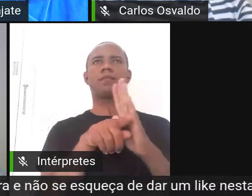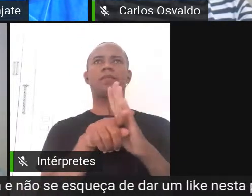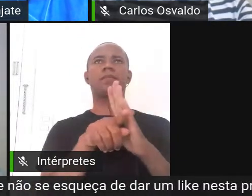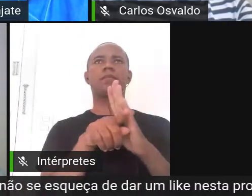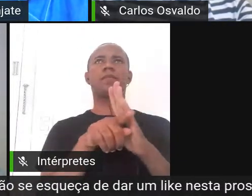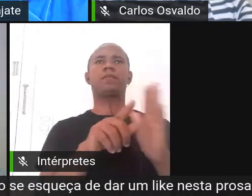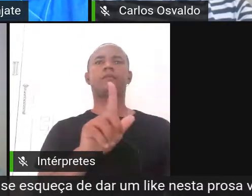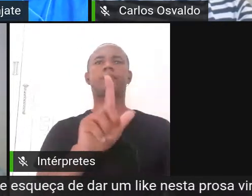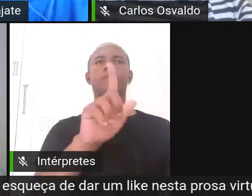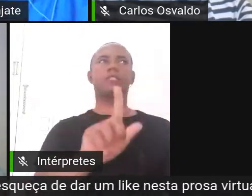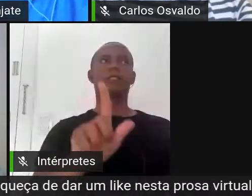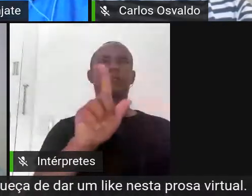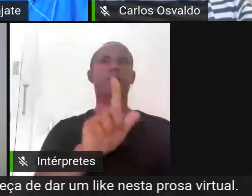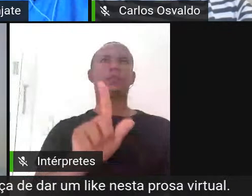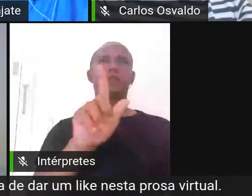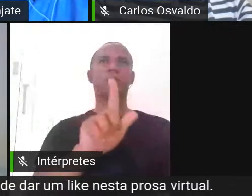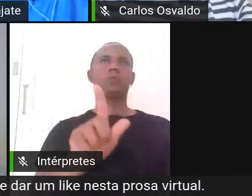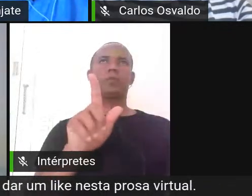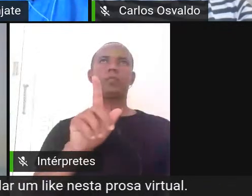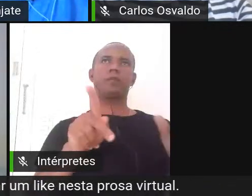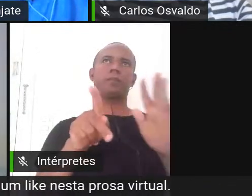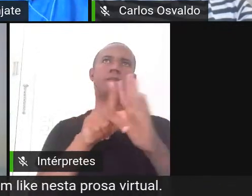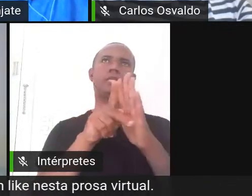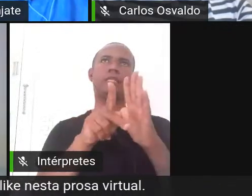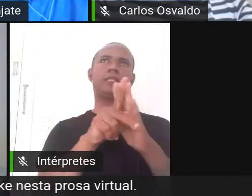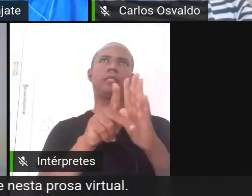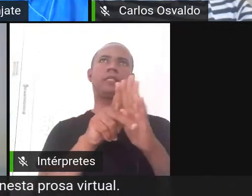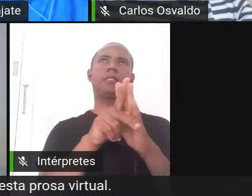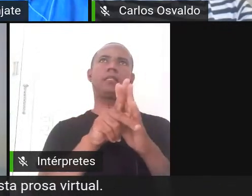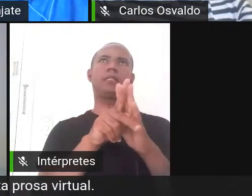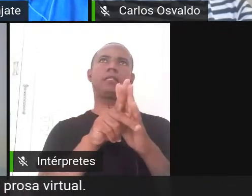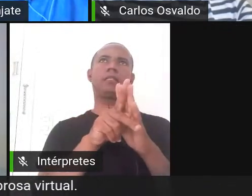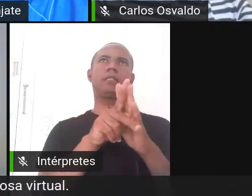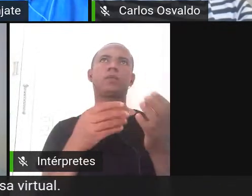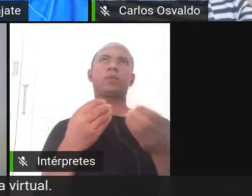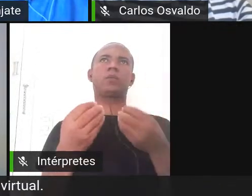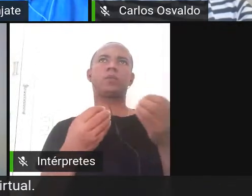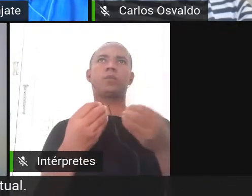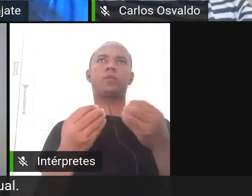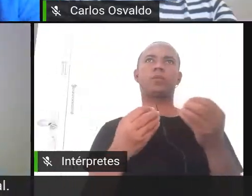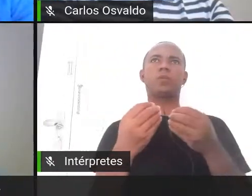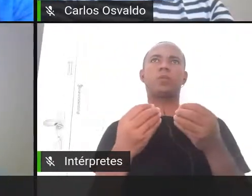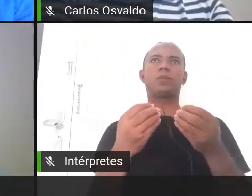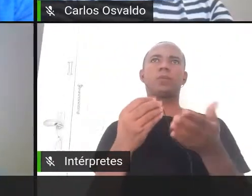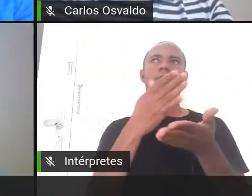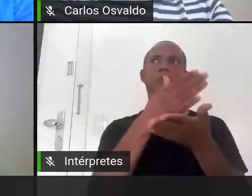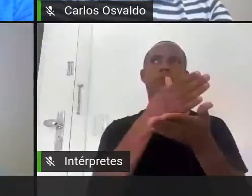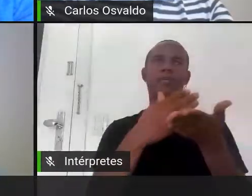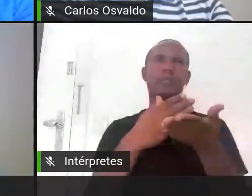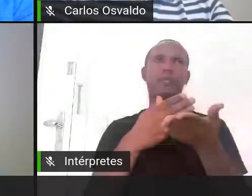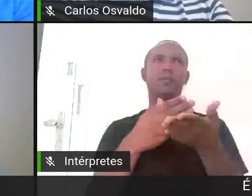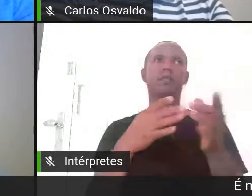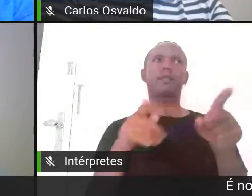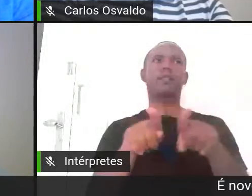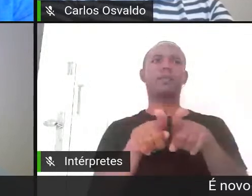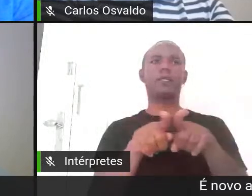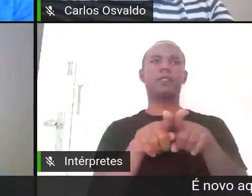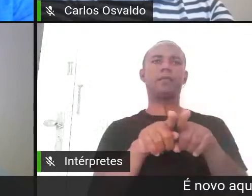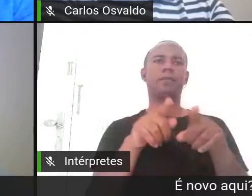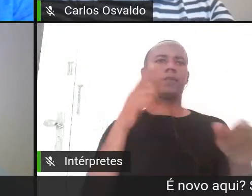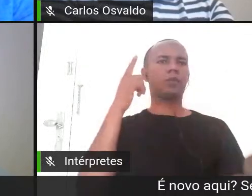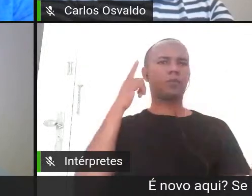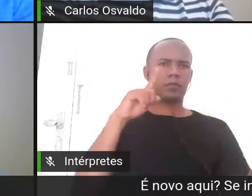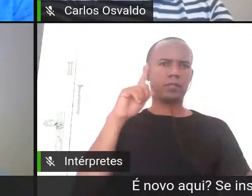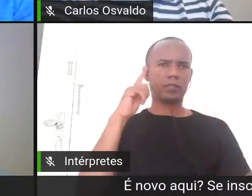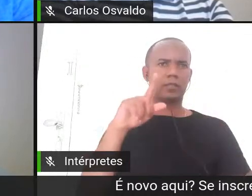de 2008, da segunda metade do século XIX. Conseguem me ouvir? Lucílio está fazendo um sinal. Consegue me